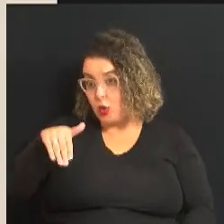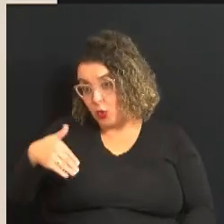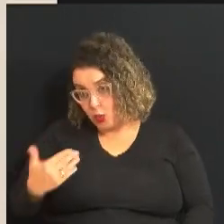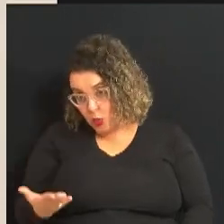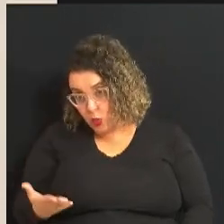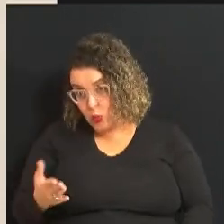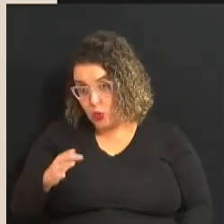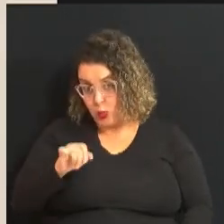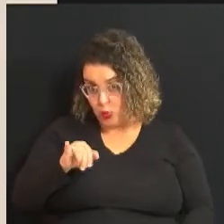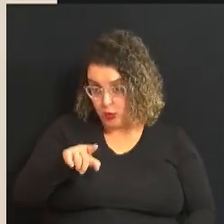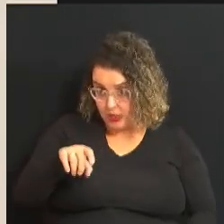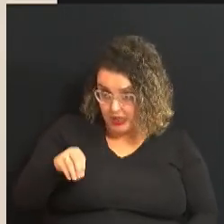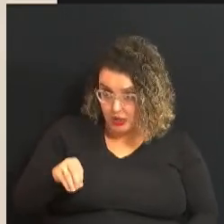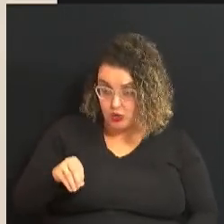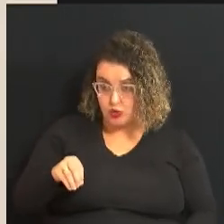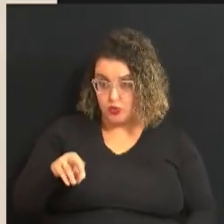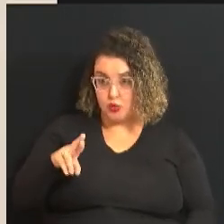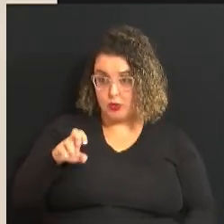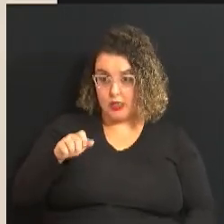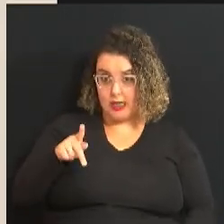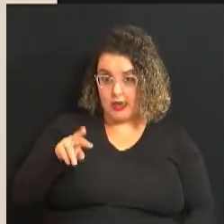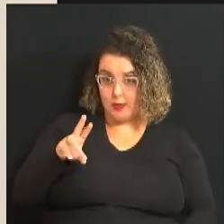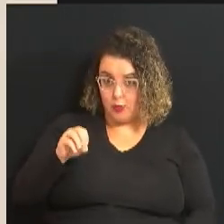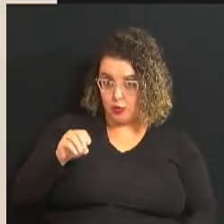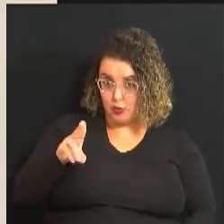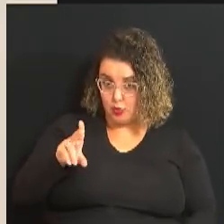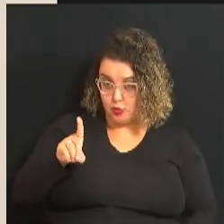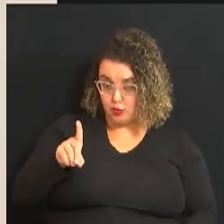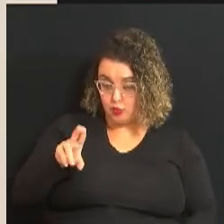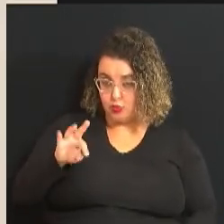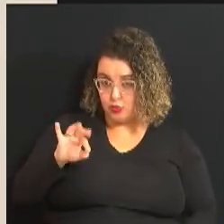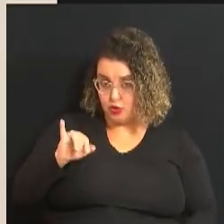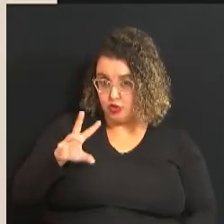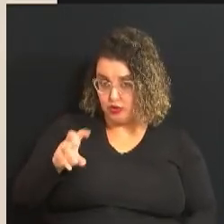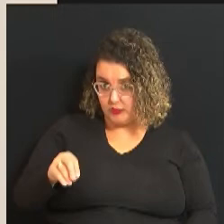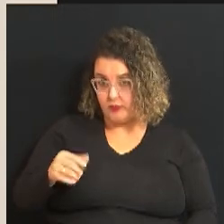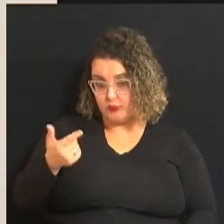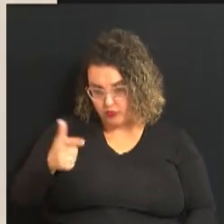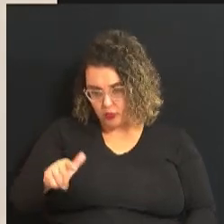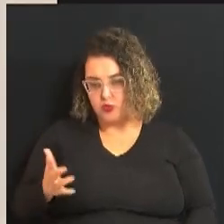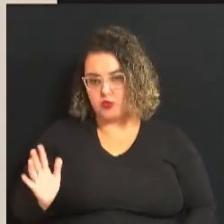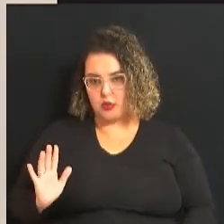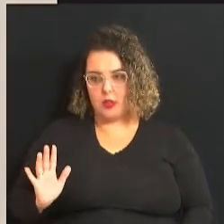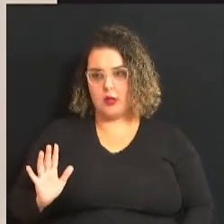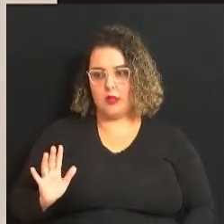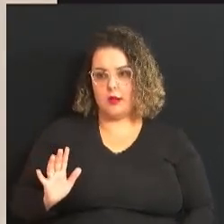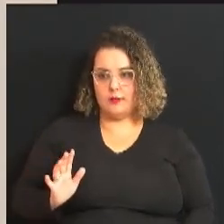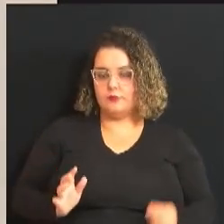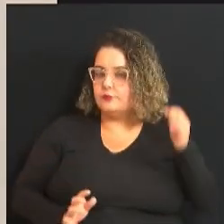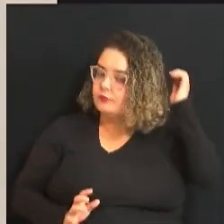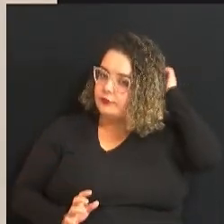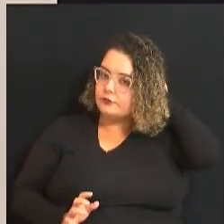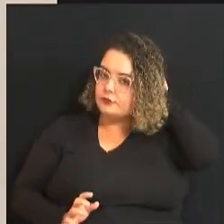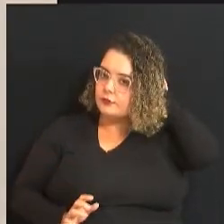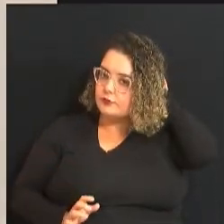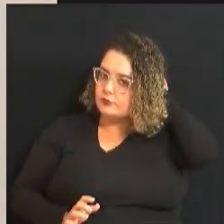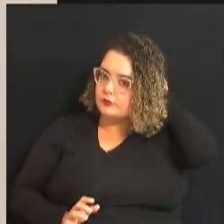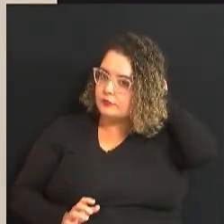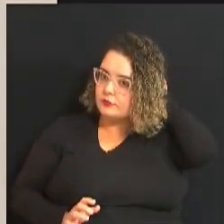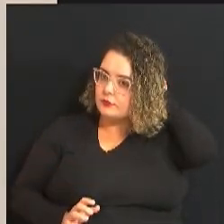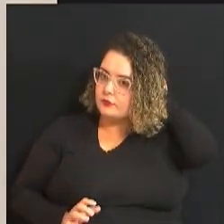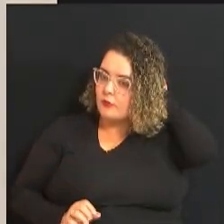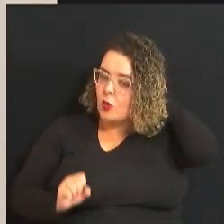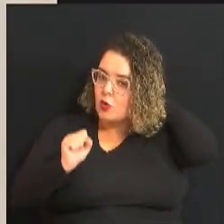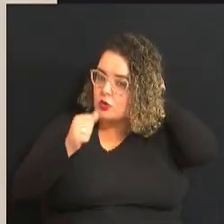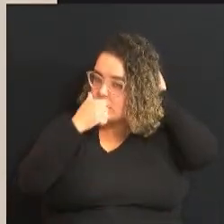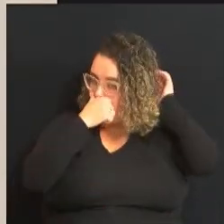eixo reprodutivo funcionando, tá? O eixo reprodutivo mesmo são a capacidade de ovular, né?